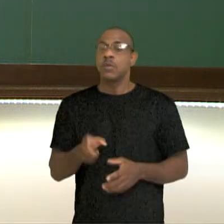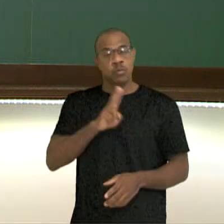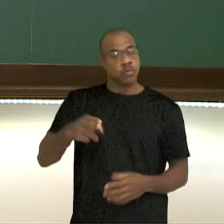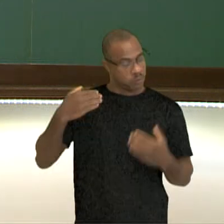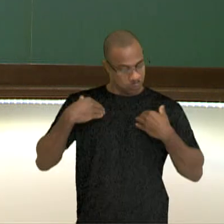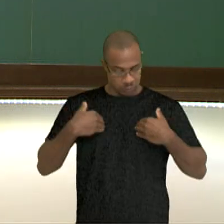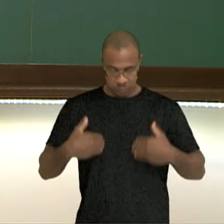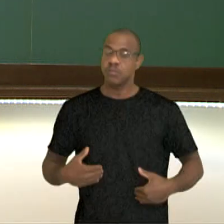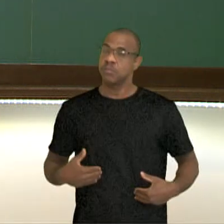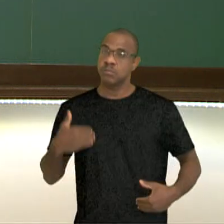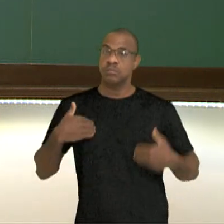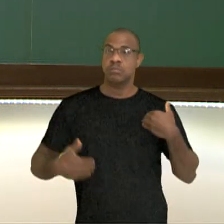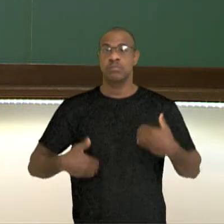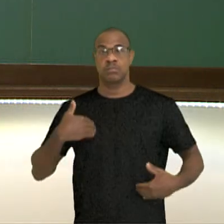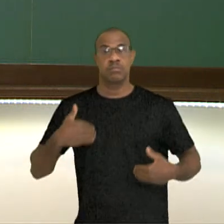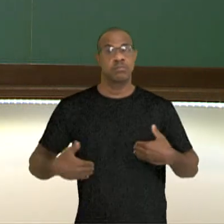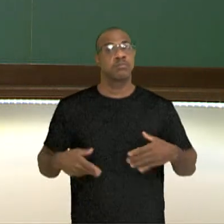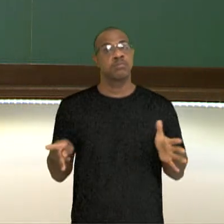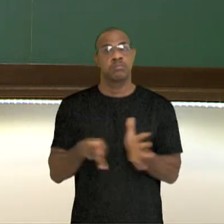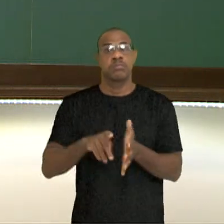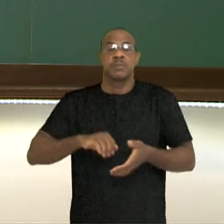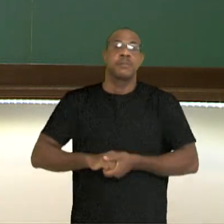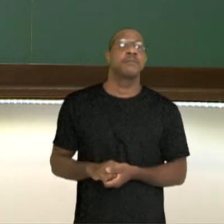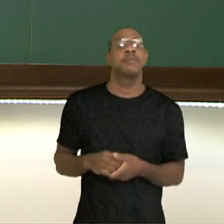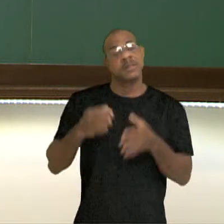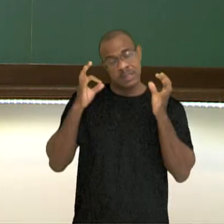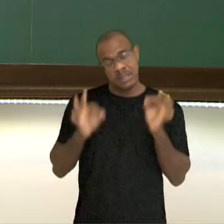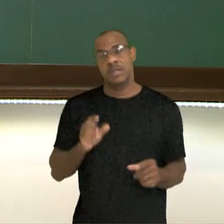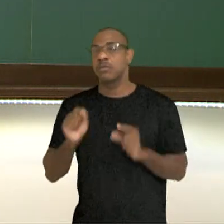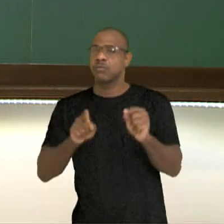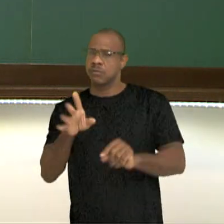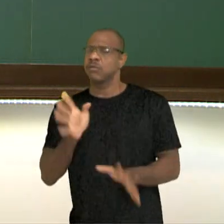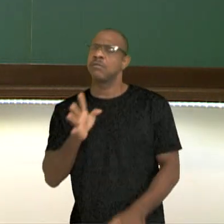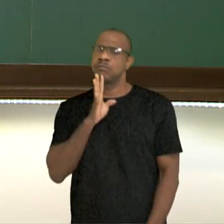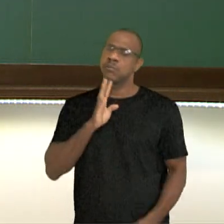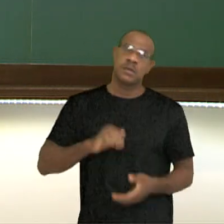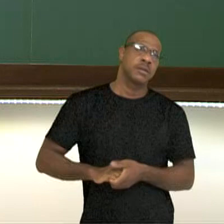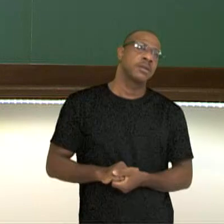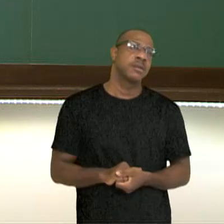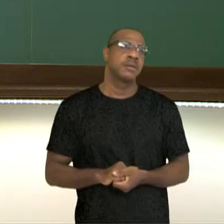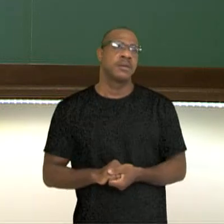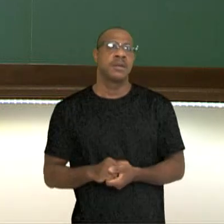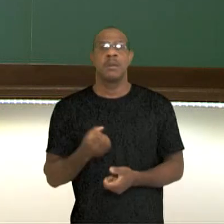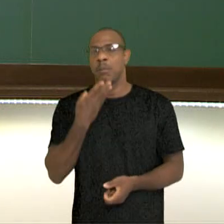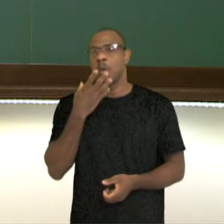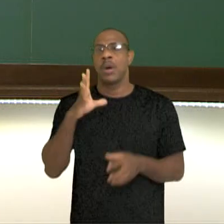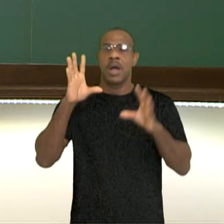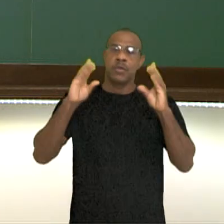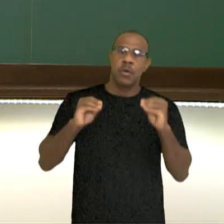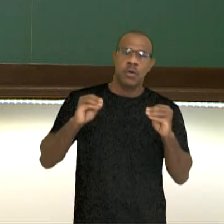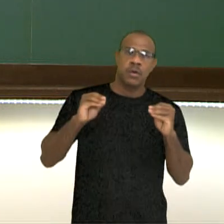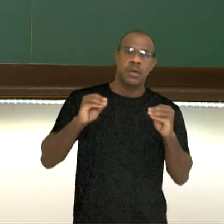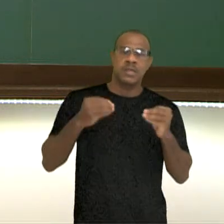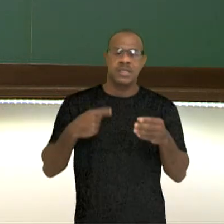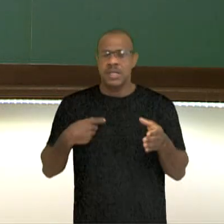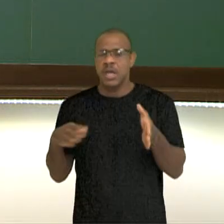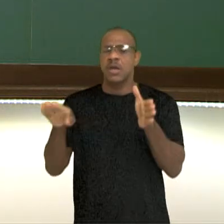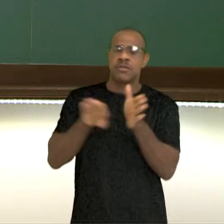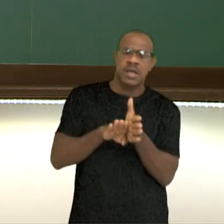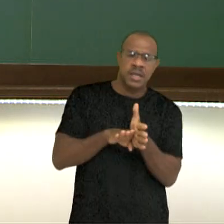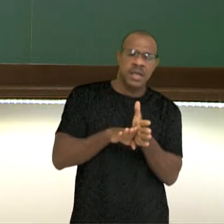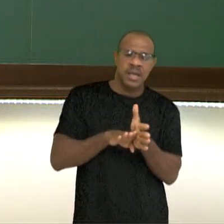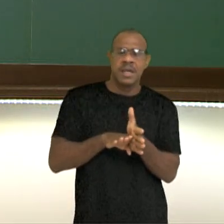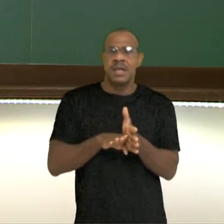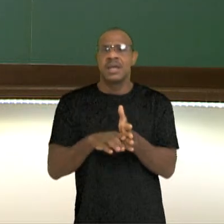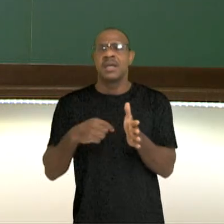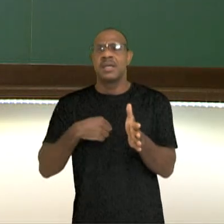são todas de percussão corporal. Com certeza você conhece. Boa noite, povo, que eu